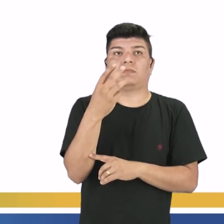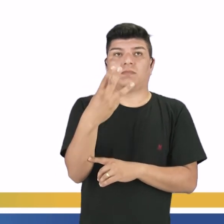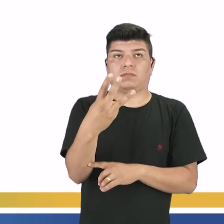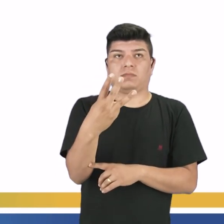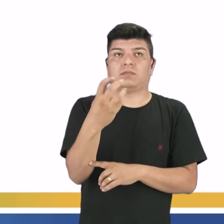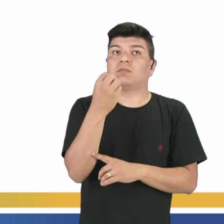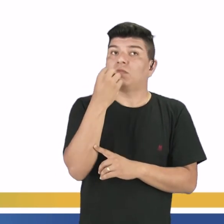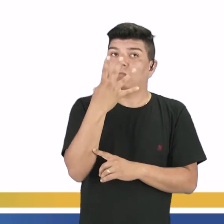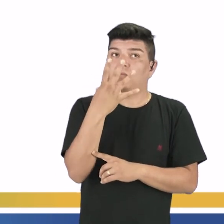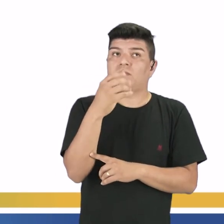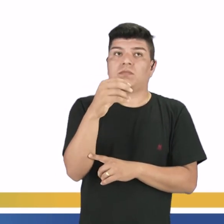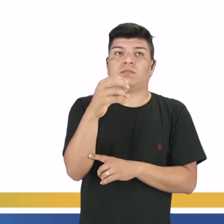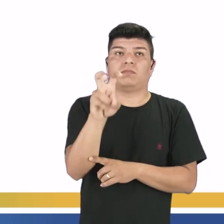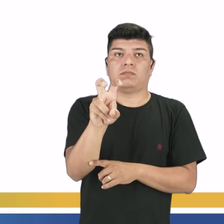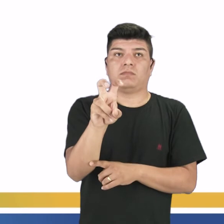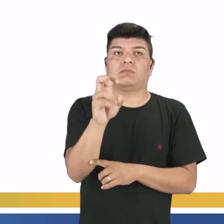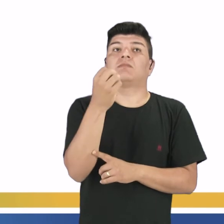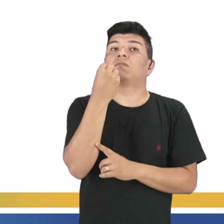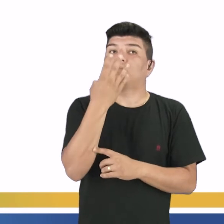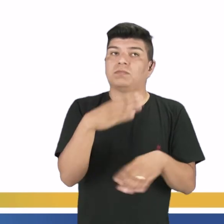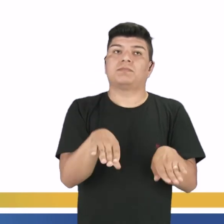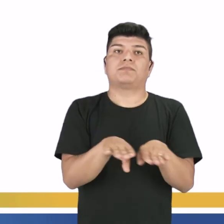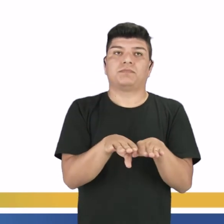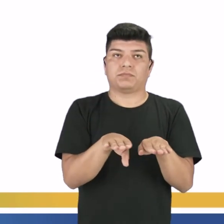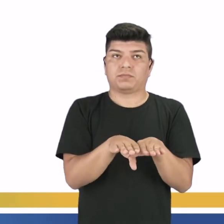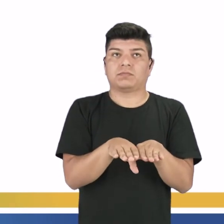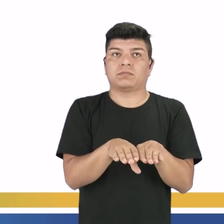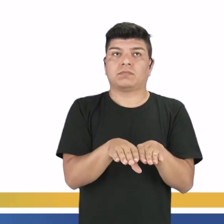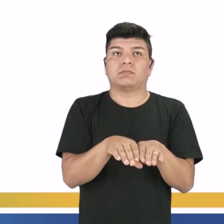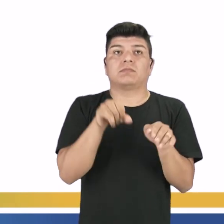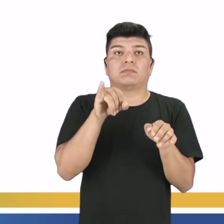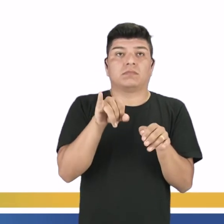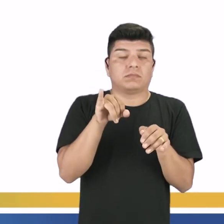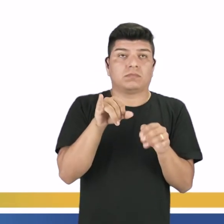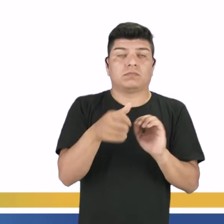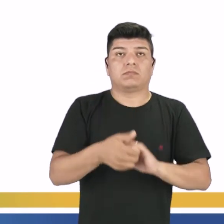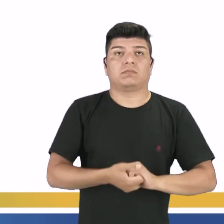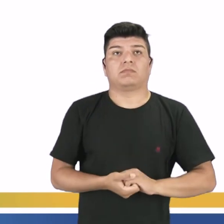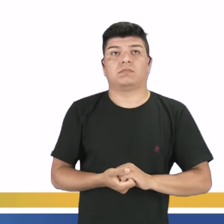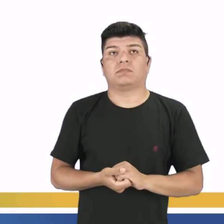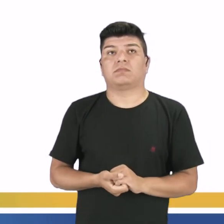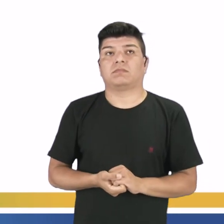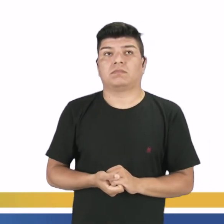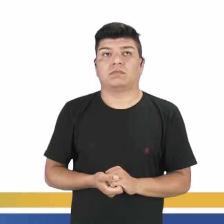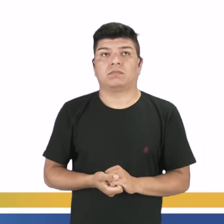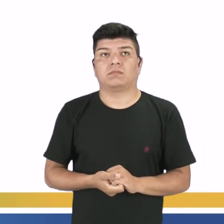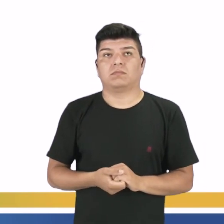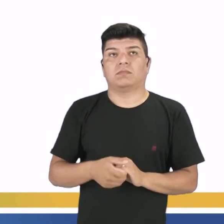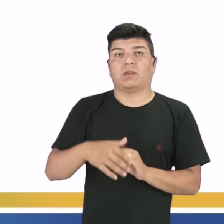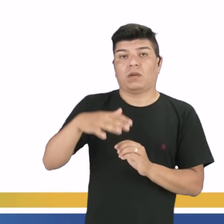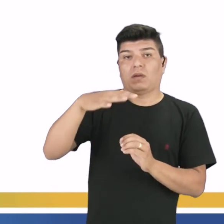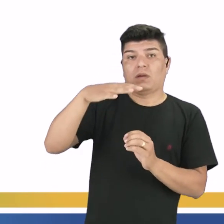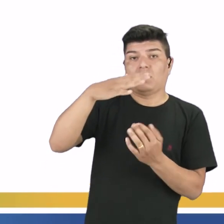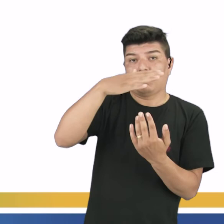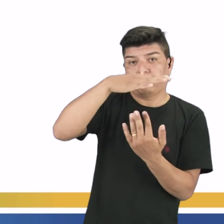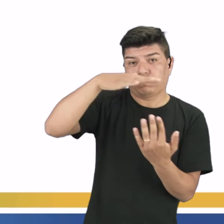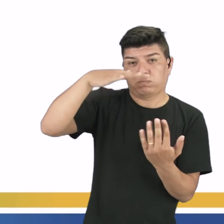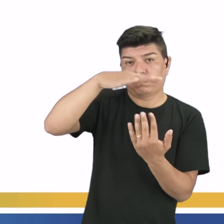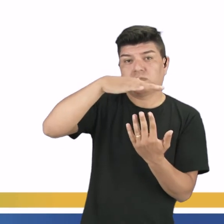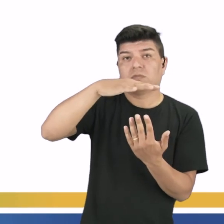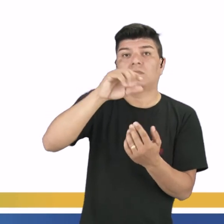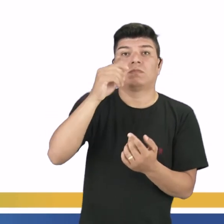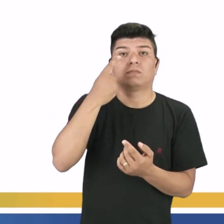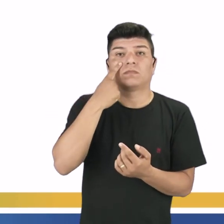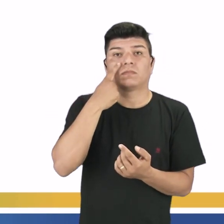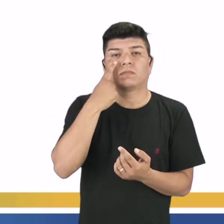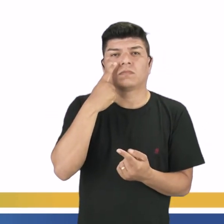A 3, bom, e a 5 também bom. Só que se você for pegar a questão do sombreamento, né? Você vai ver,